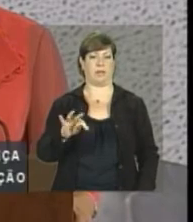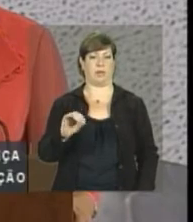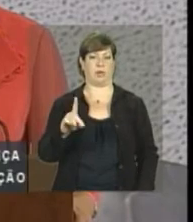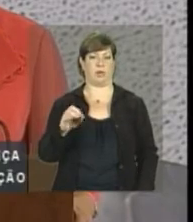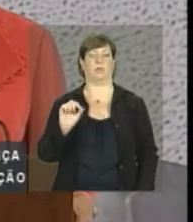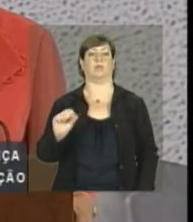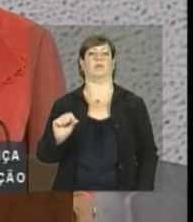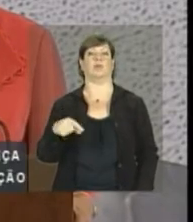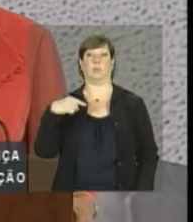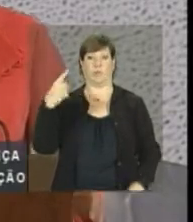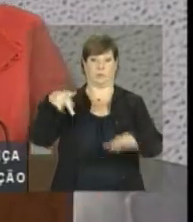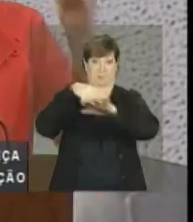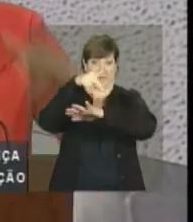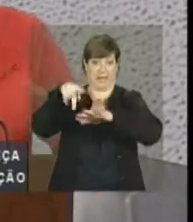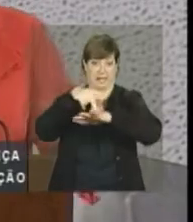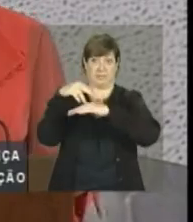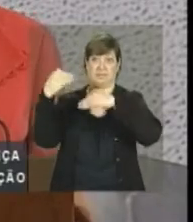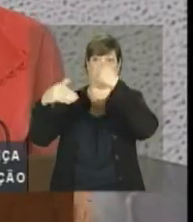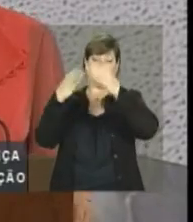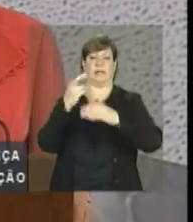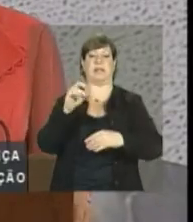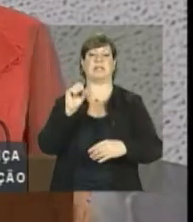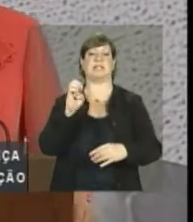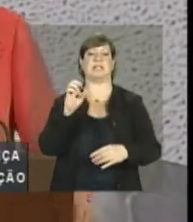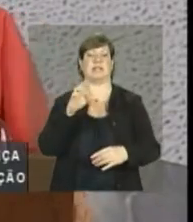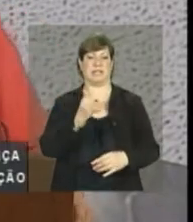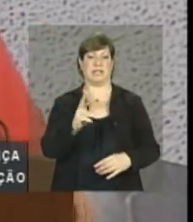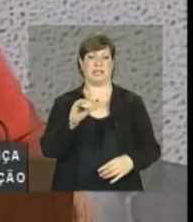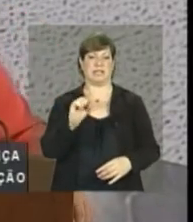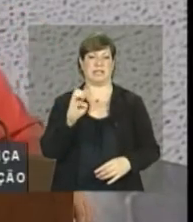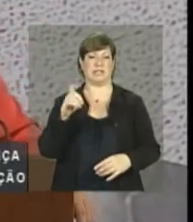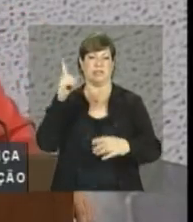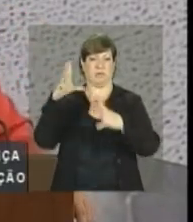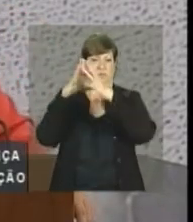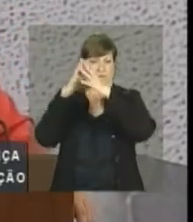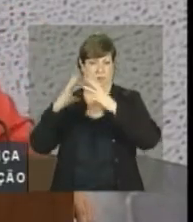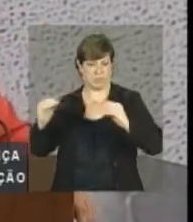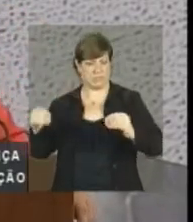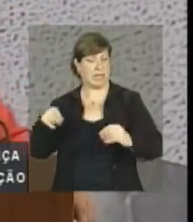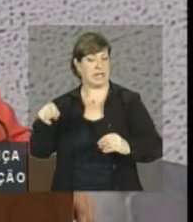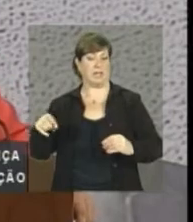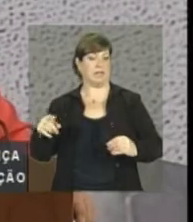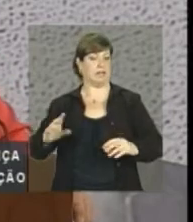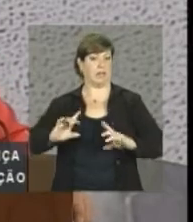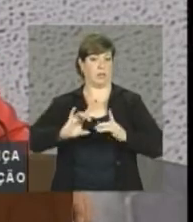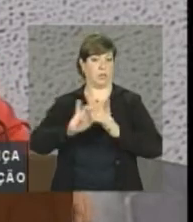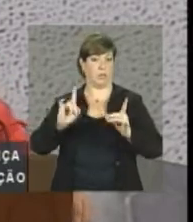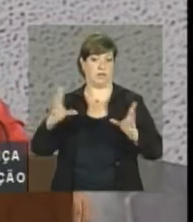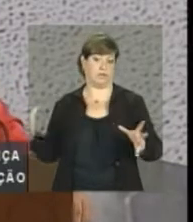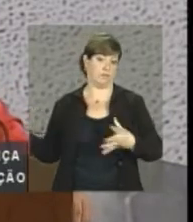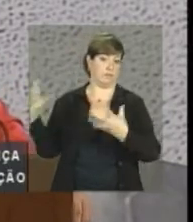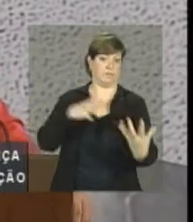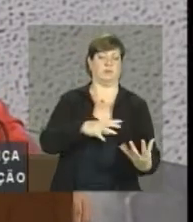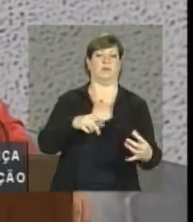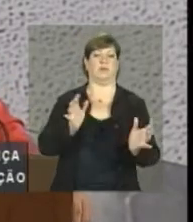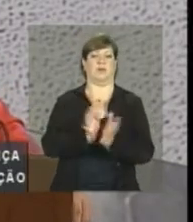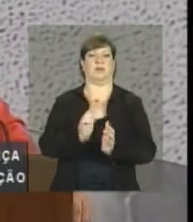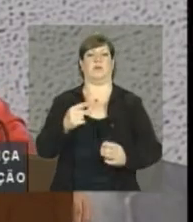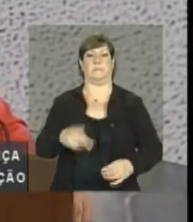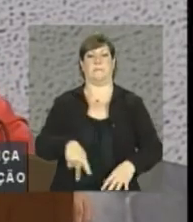países desenvolvidos impliquem na canibalização dos mercados dos países emergentes